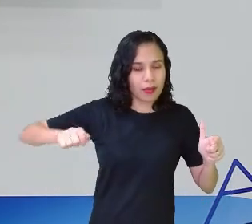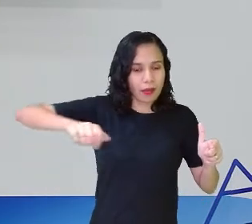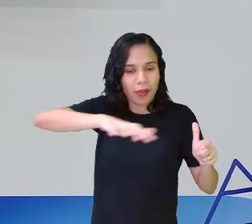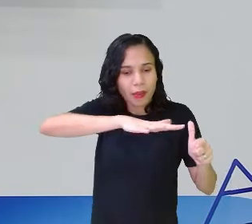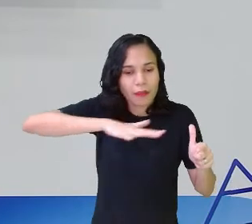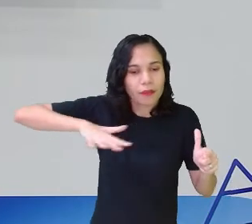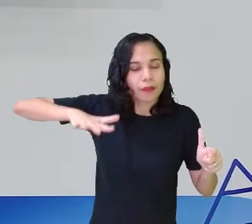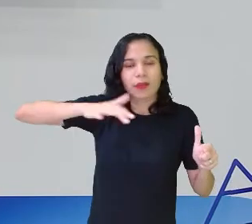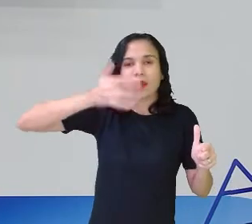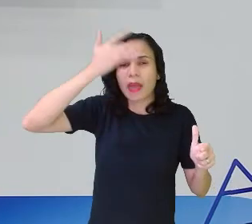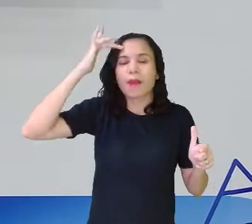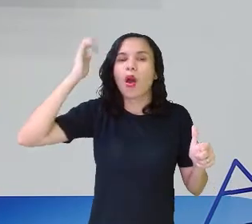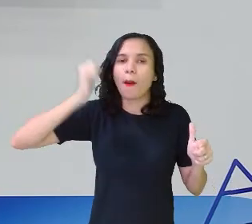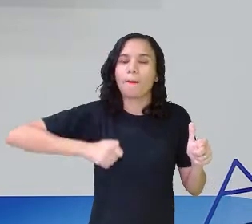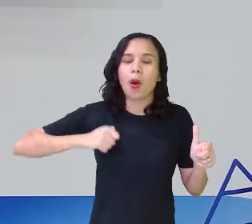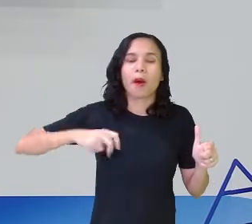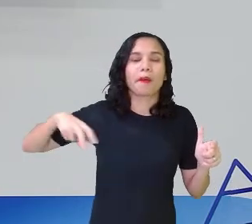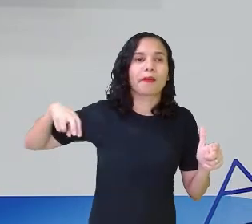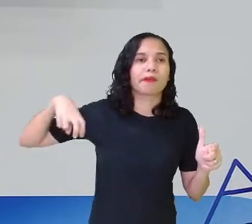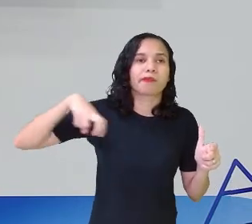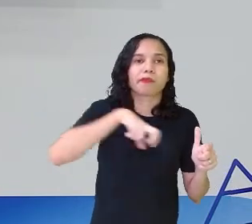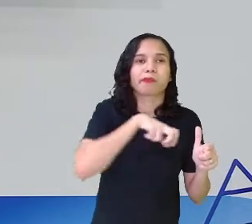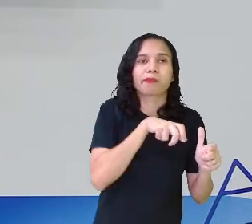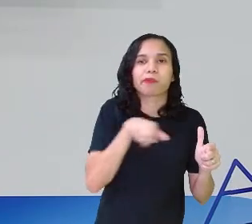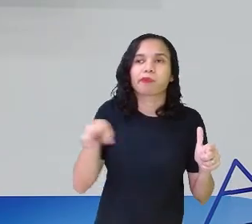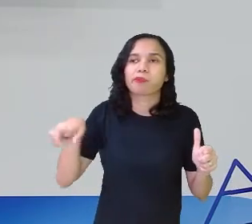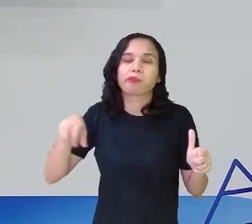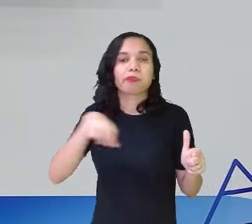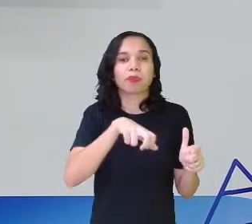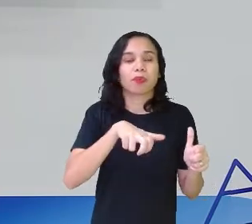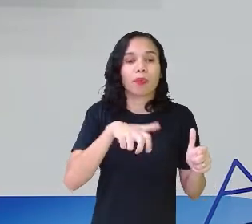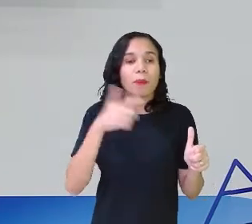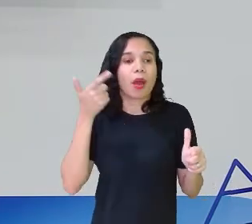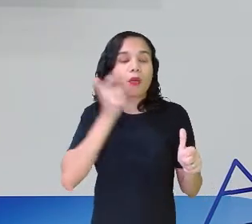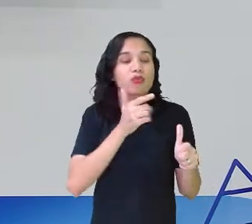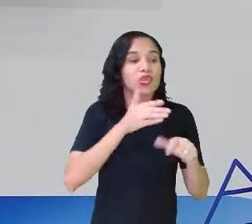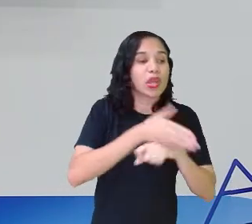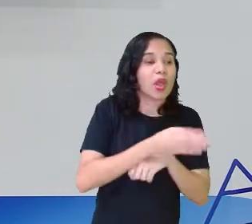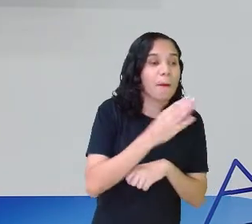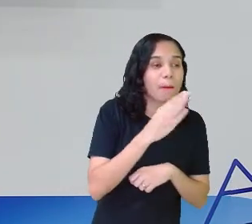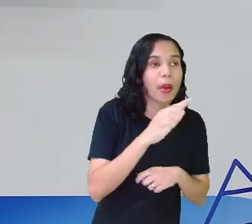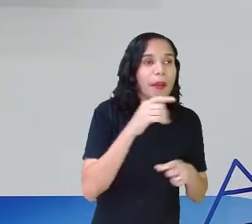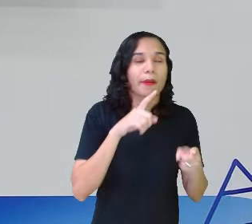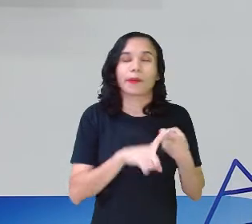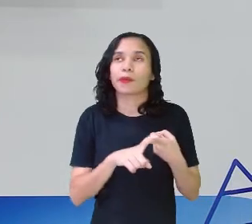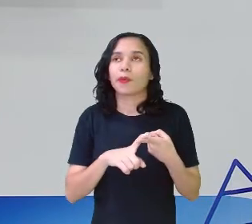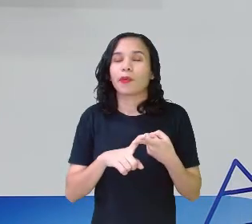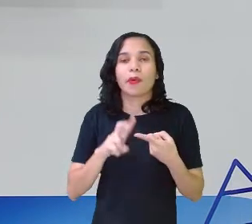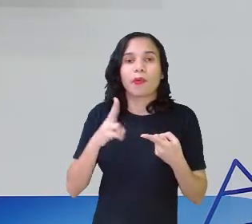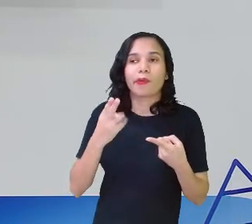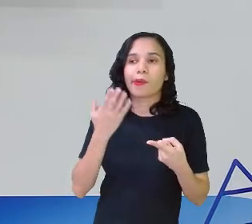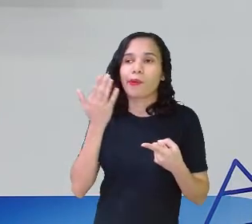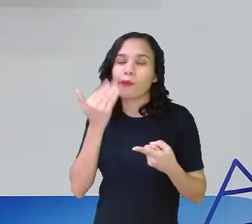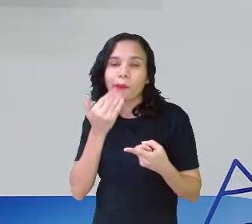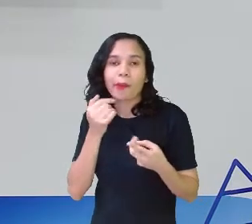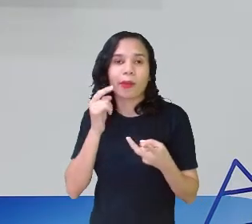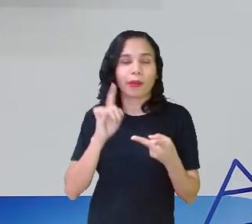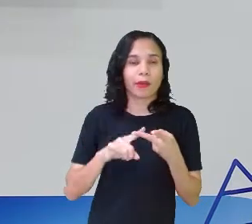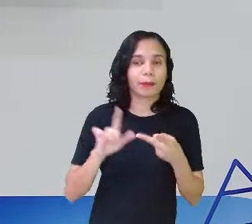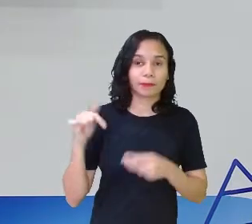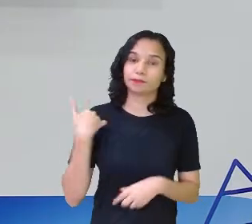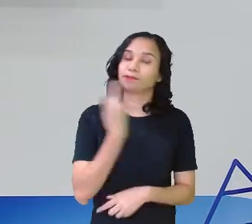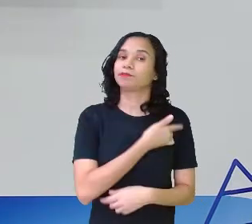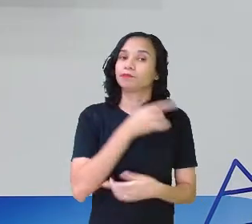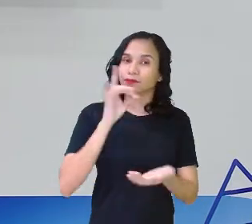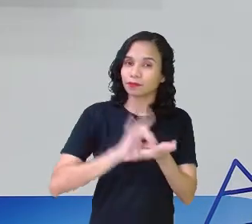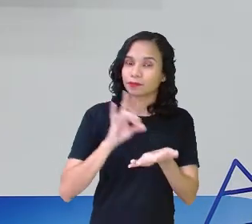ele circula para ter acesso ao refeitório, para ter acesso ao sanitário, né? Será que a gente de verdade tem